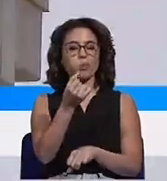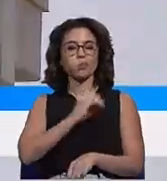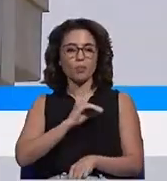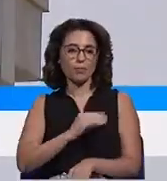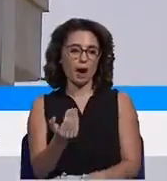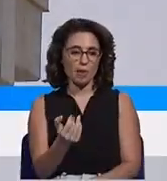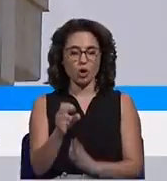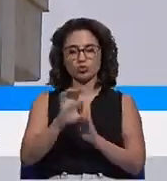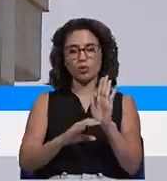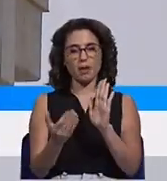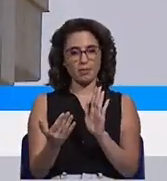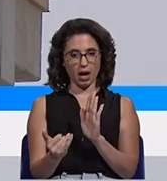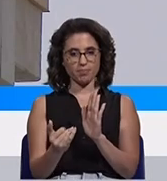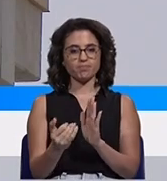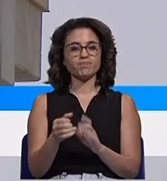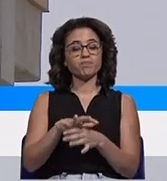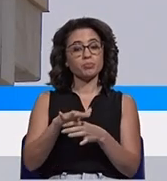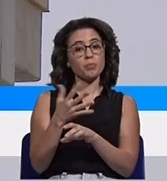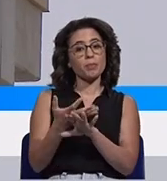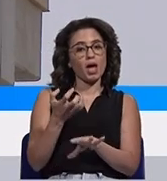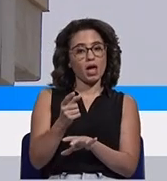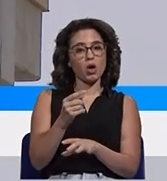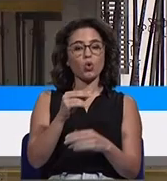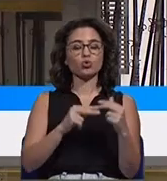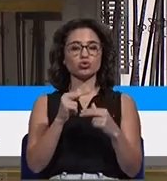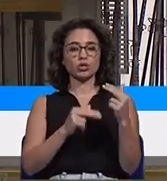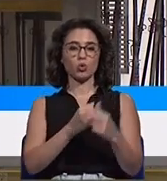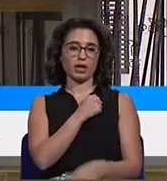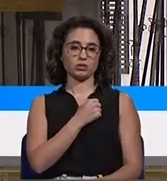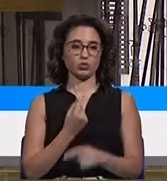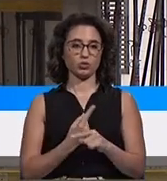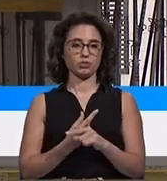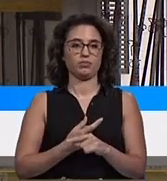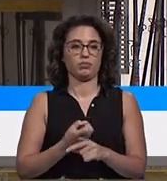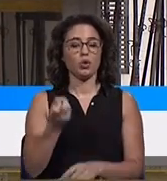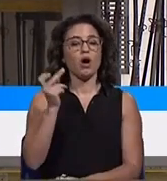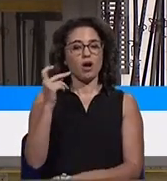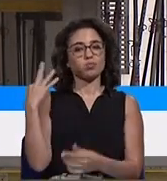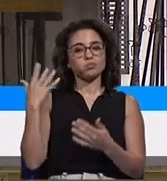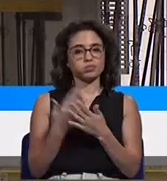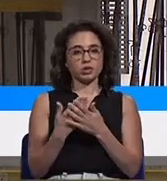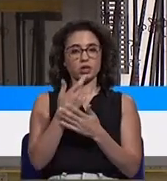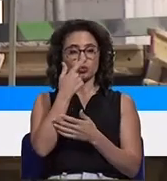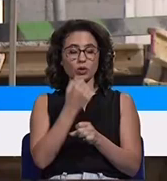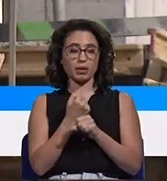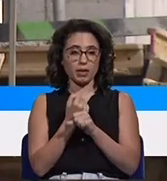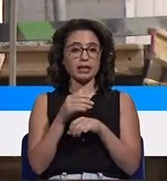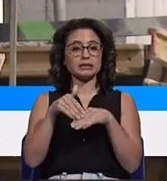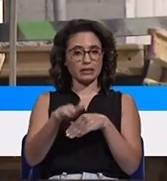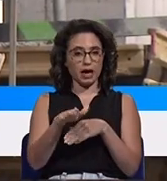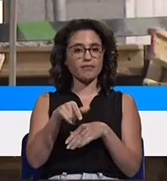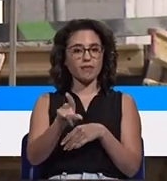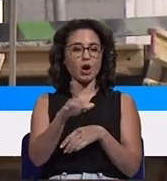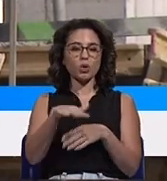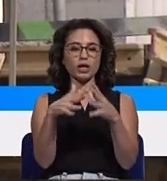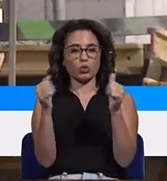Isto acontece sobretudo na área da construção civil. E ao longo dos últimos anos têm saído da região trabalhadores, sobretudo para o Reino Unido